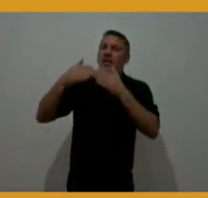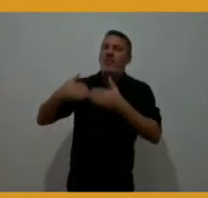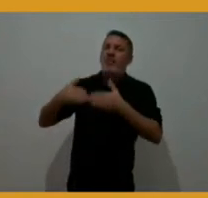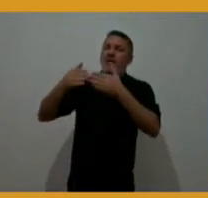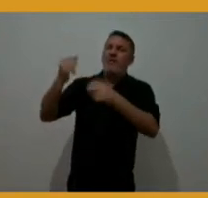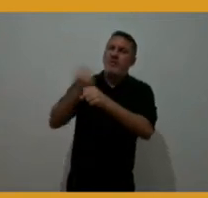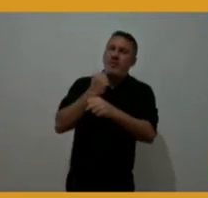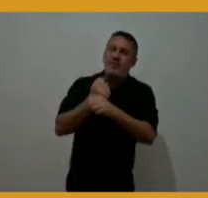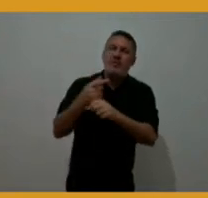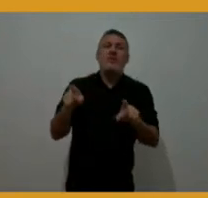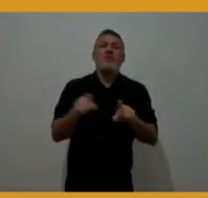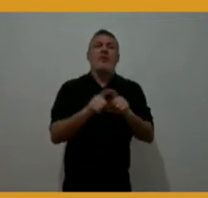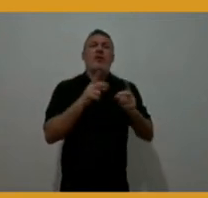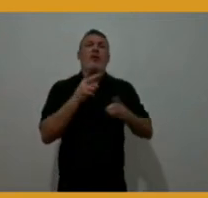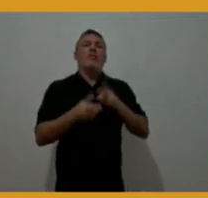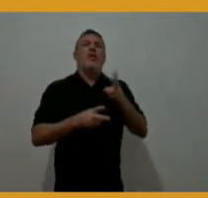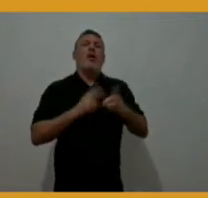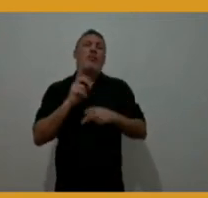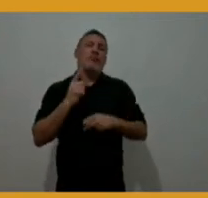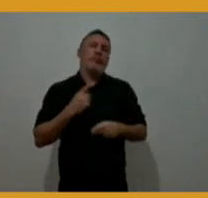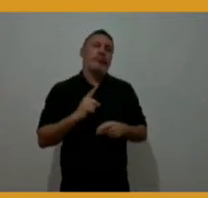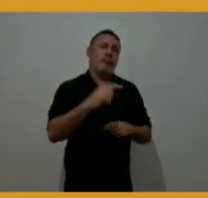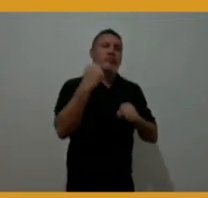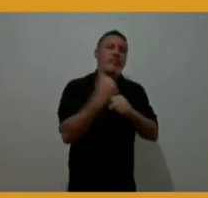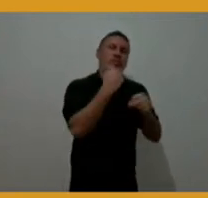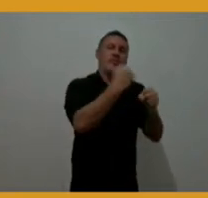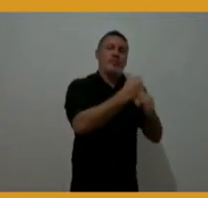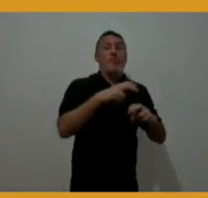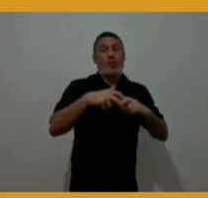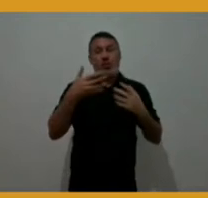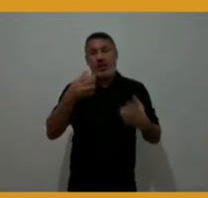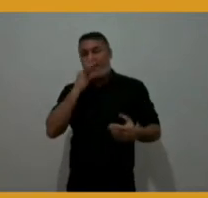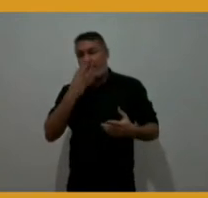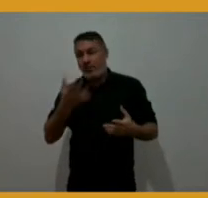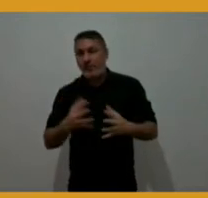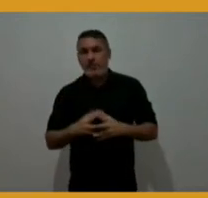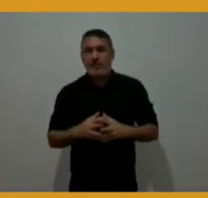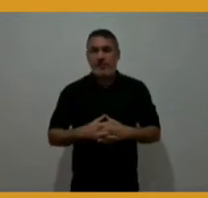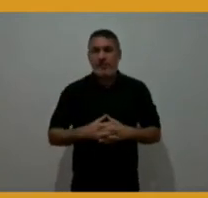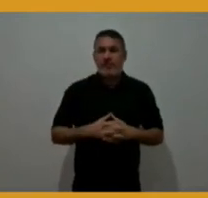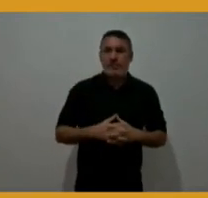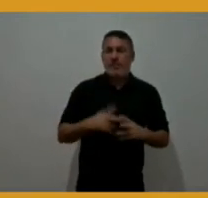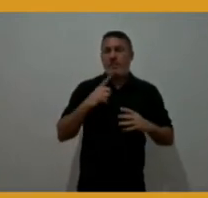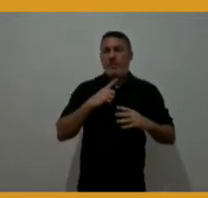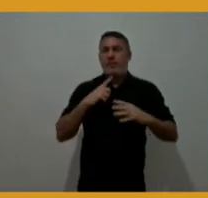ferroviário. Atingimos o auge como